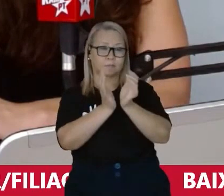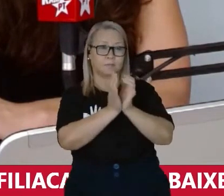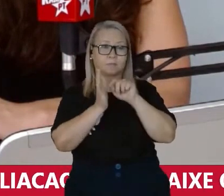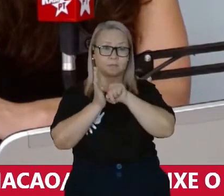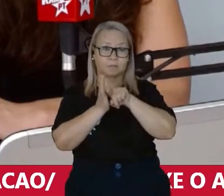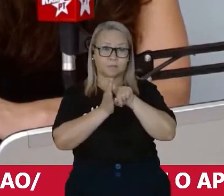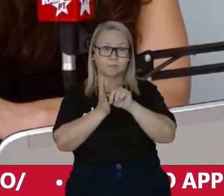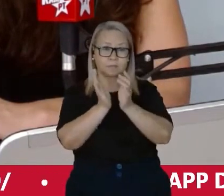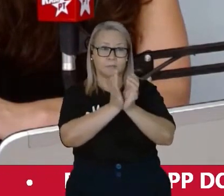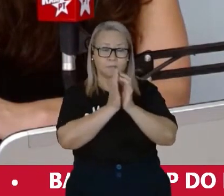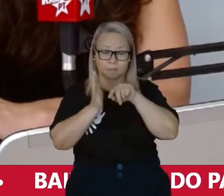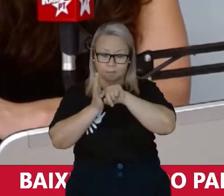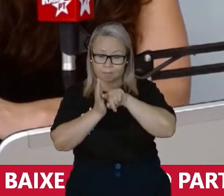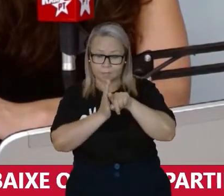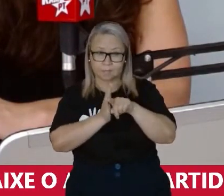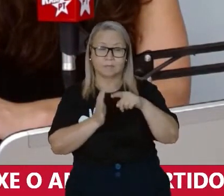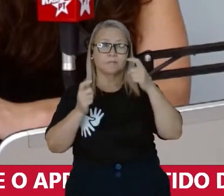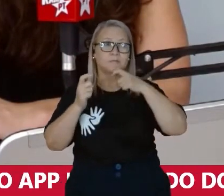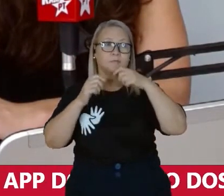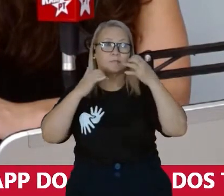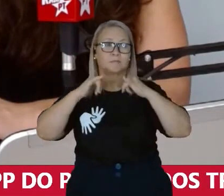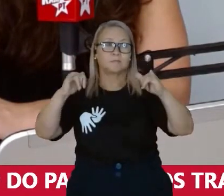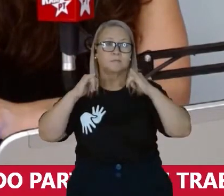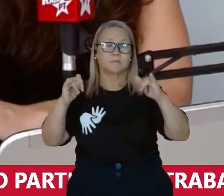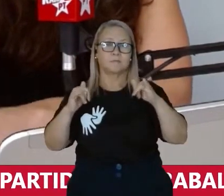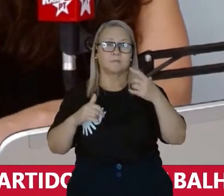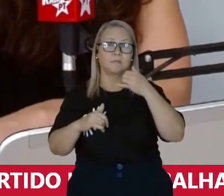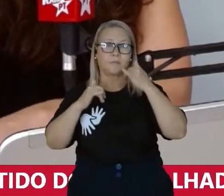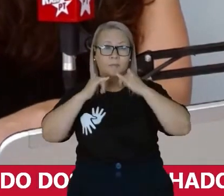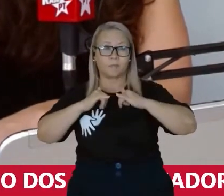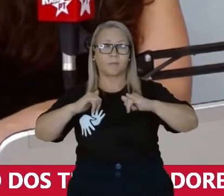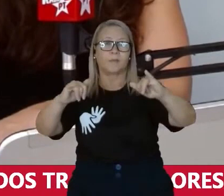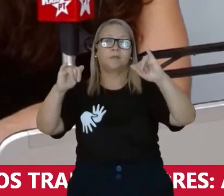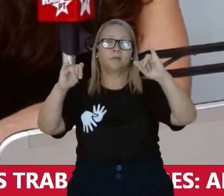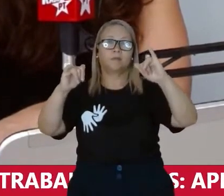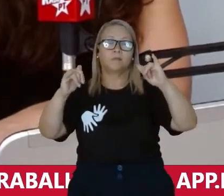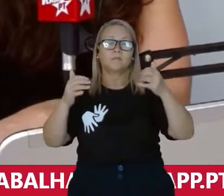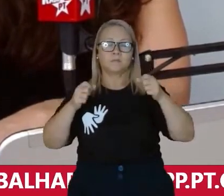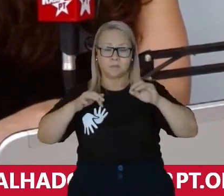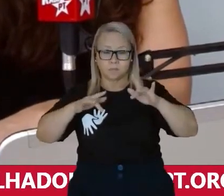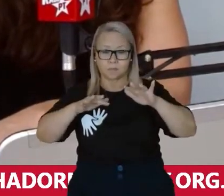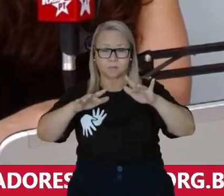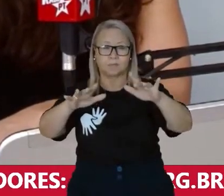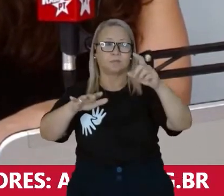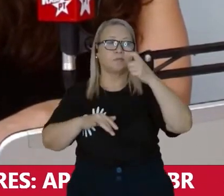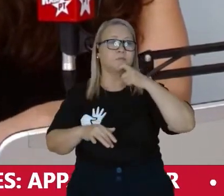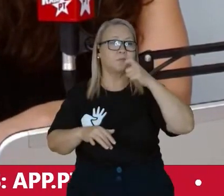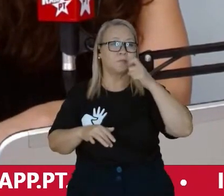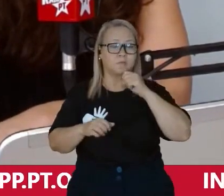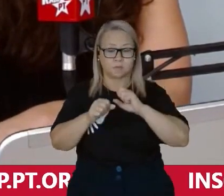nos inquéritos das fake news para ir lá e espalhar todo tipo de mentira sobre a pandemia, sobre máscara, sobre isolamento social,